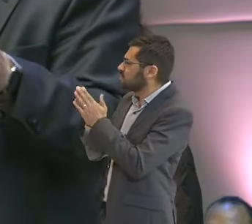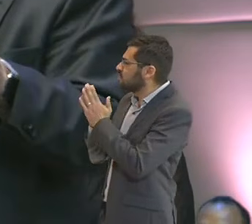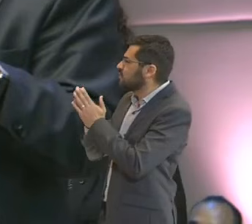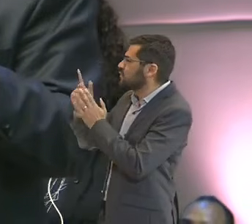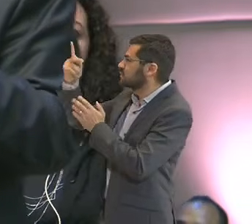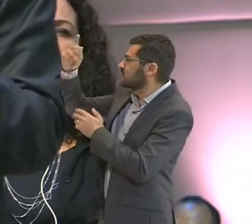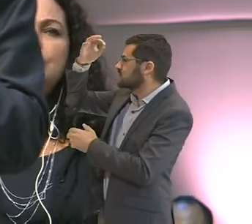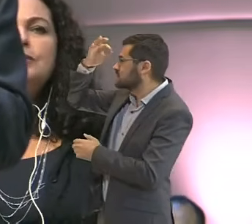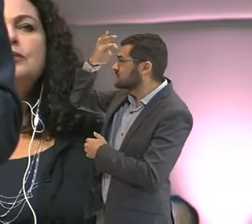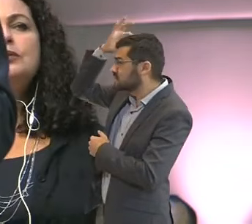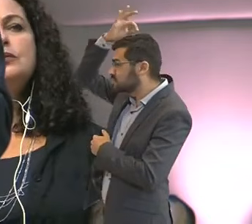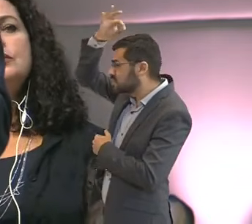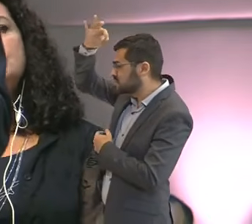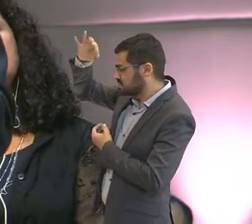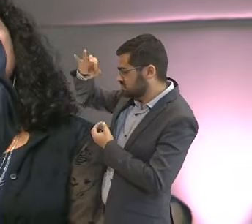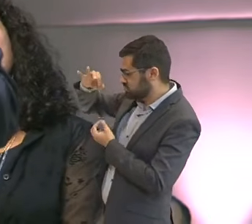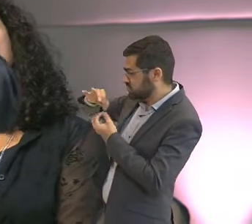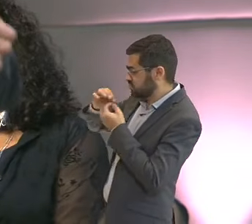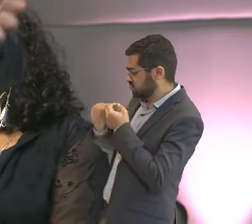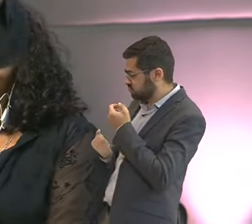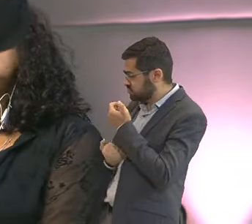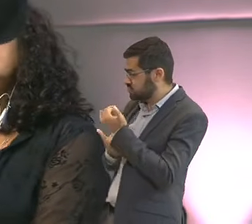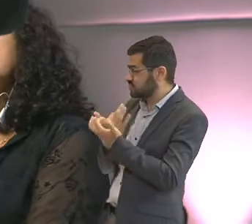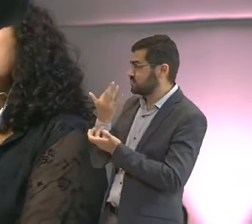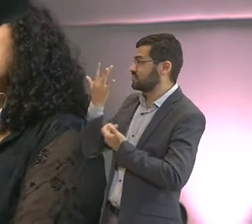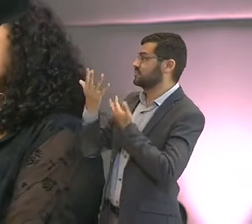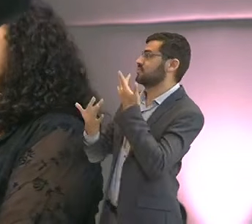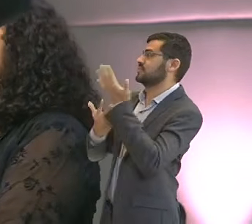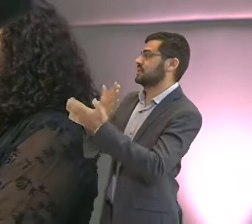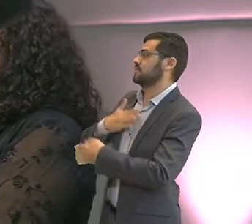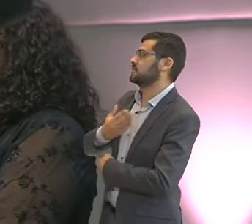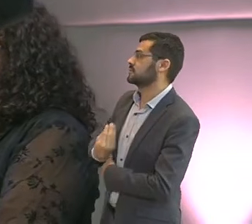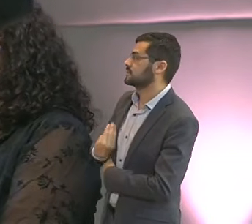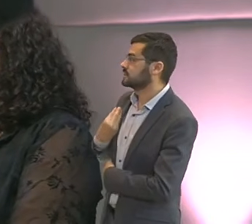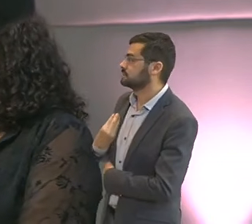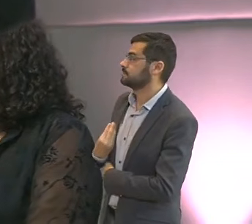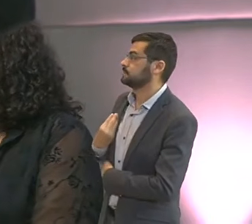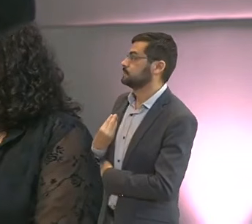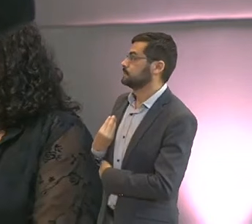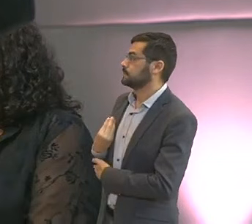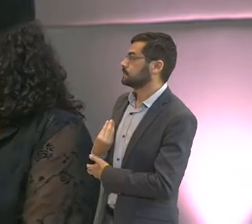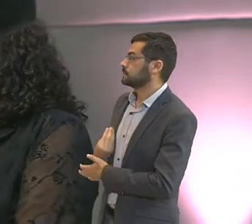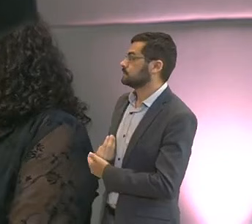o teu Espírito para que flua rio de água viva.